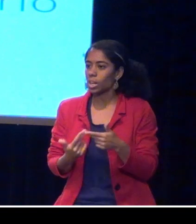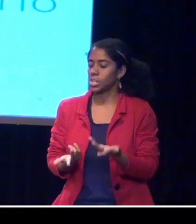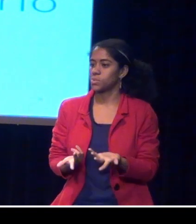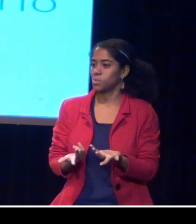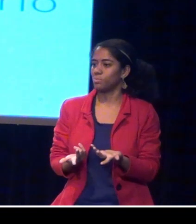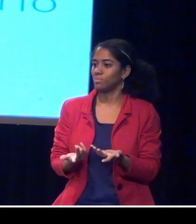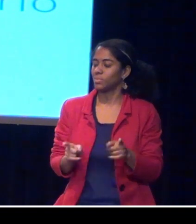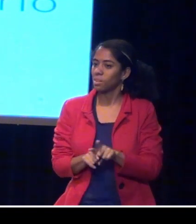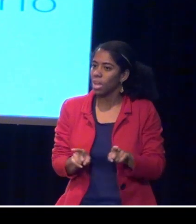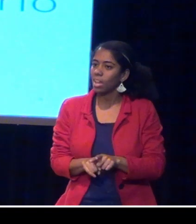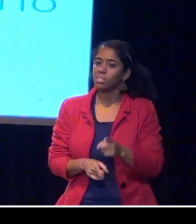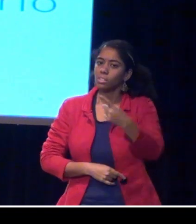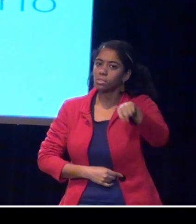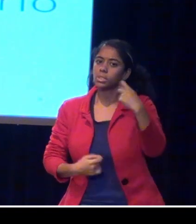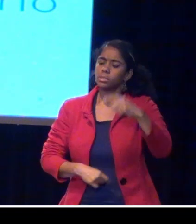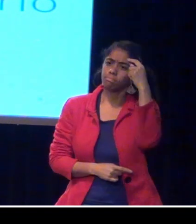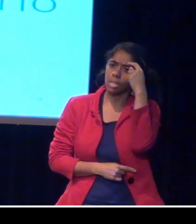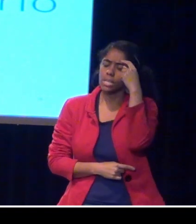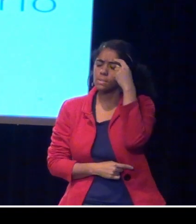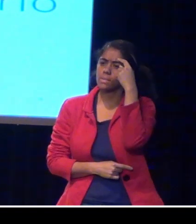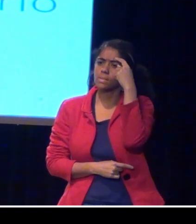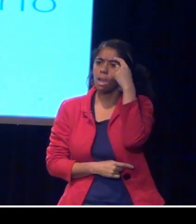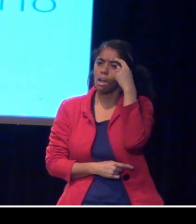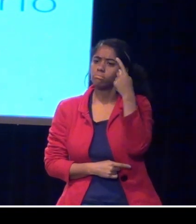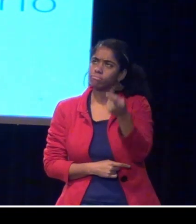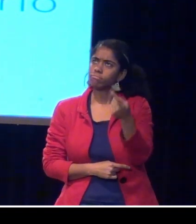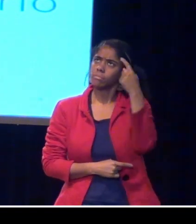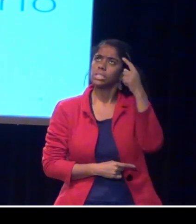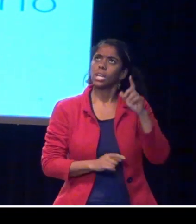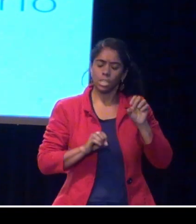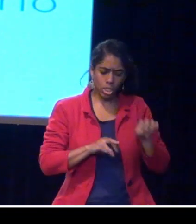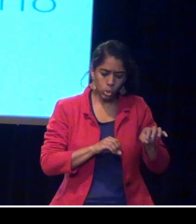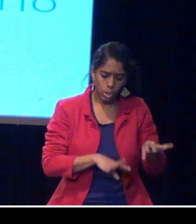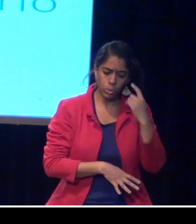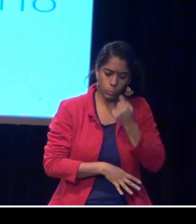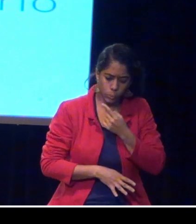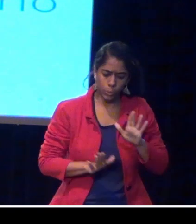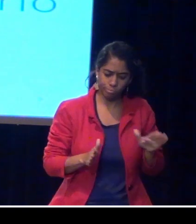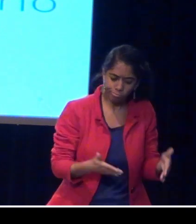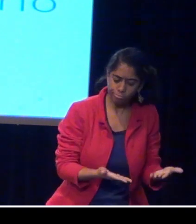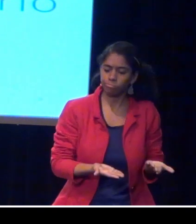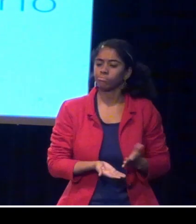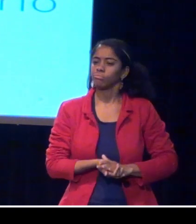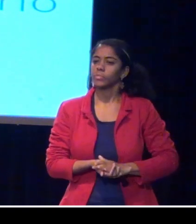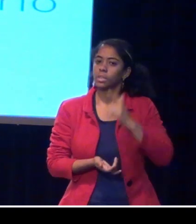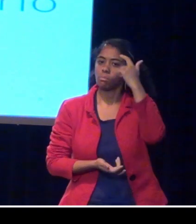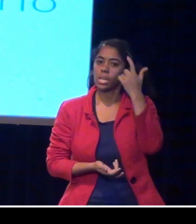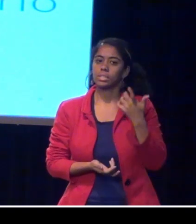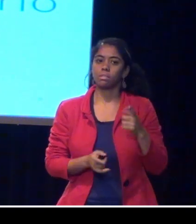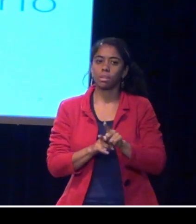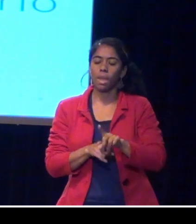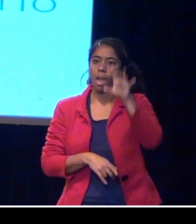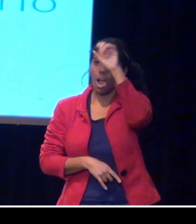aqui pensando em educação de surdos, pensando em